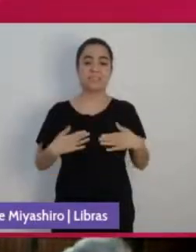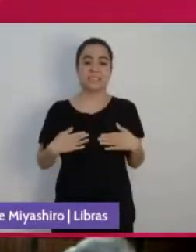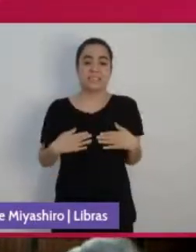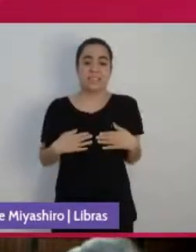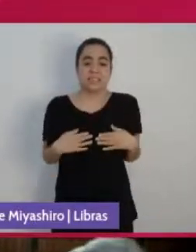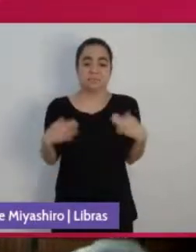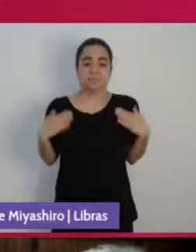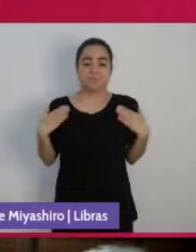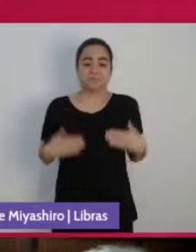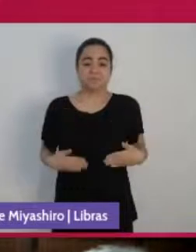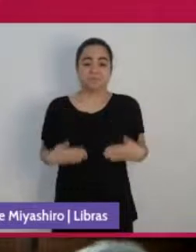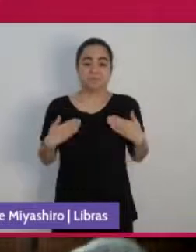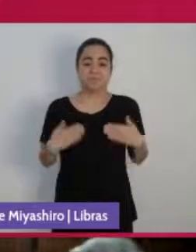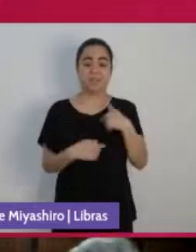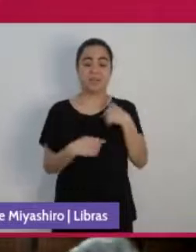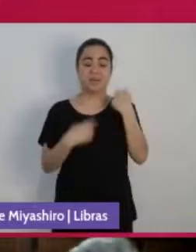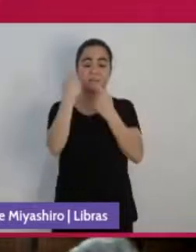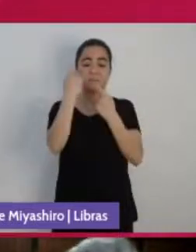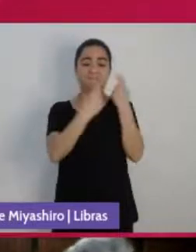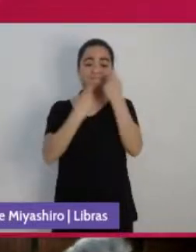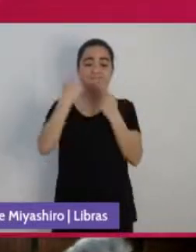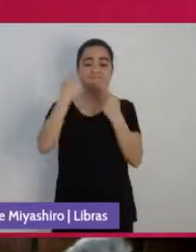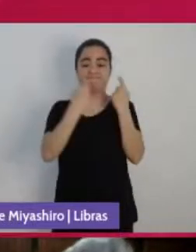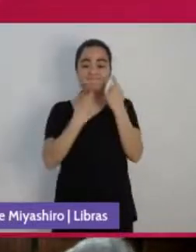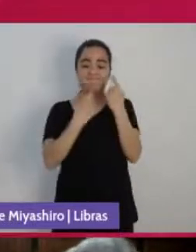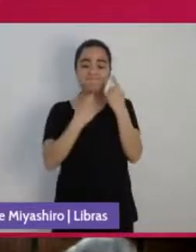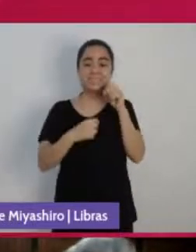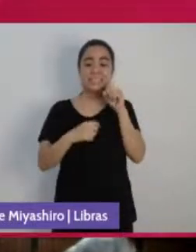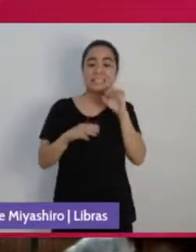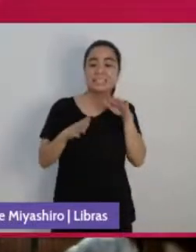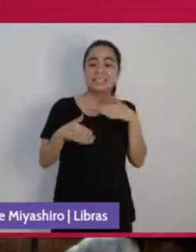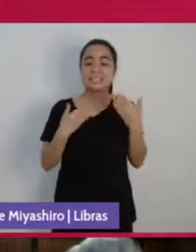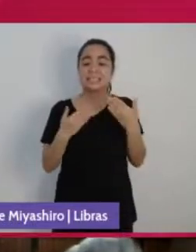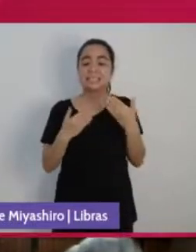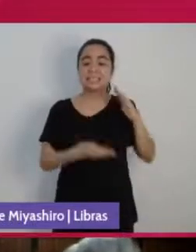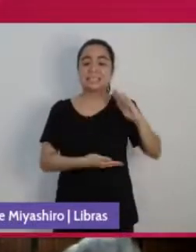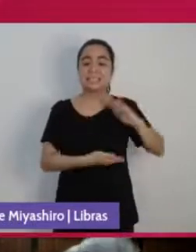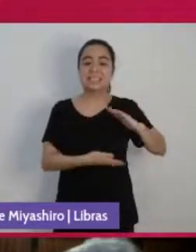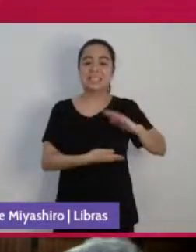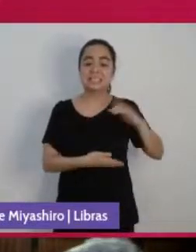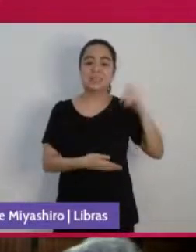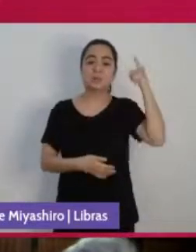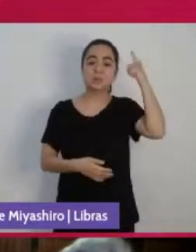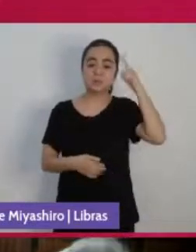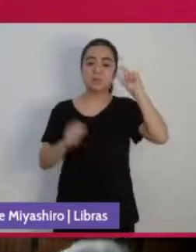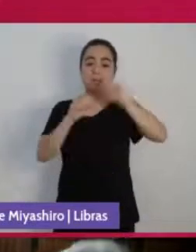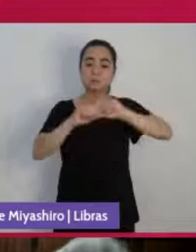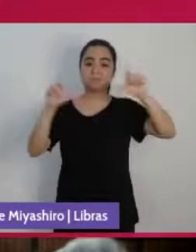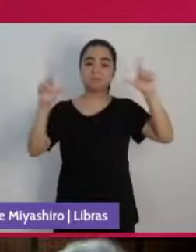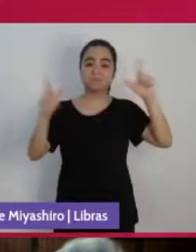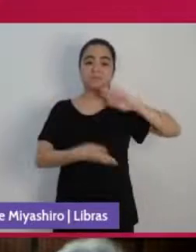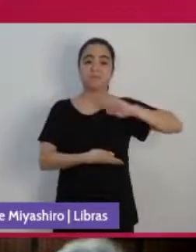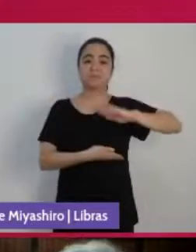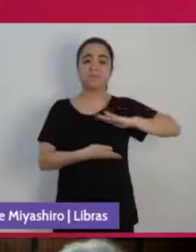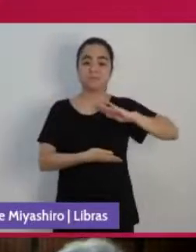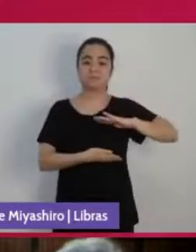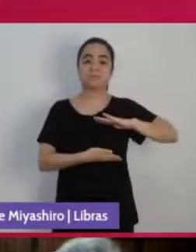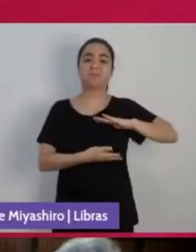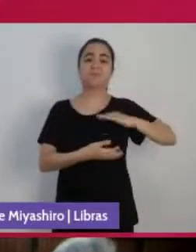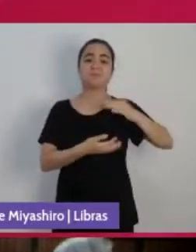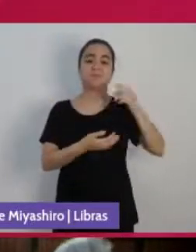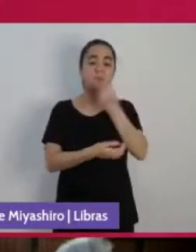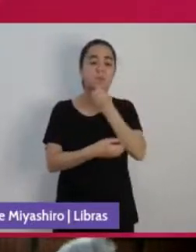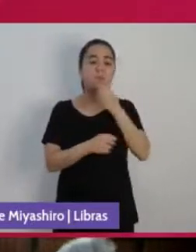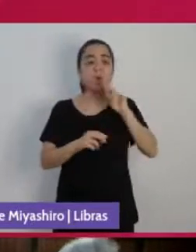me preocupo para saber se a mama recebeu a compressão adequada ou não,